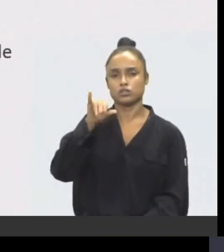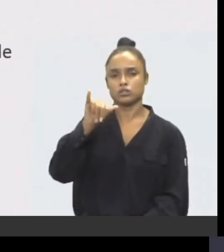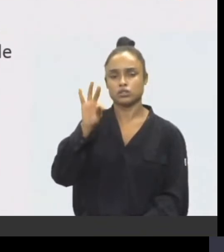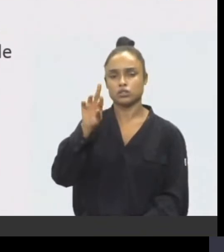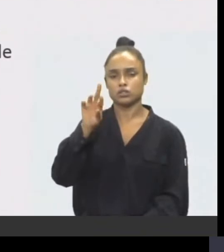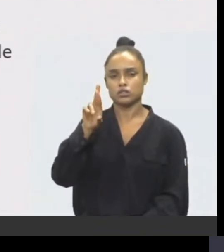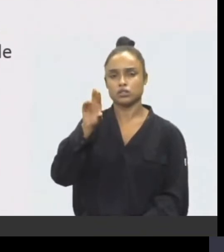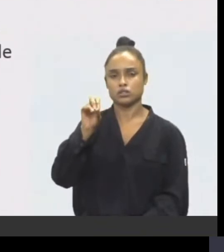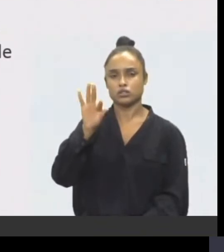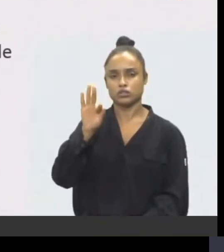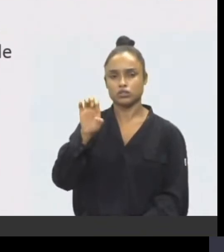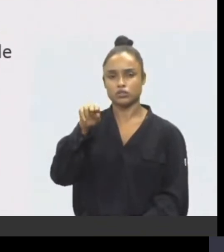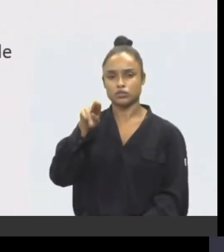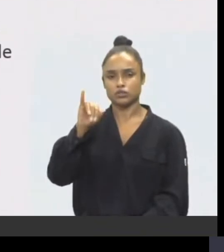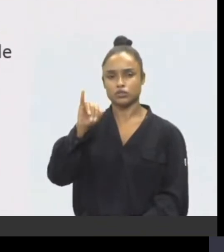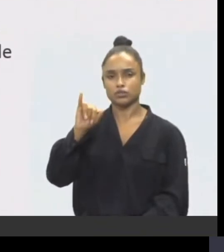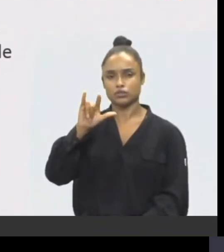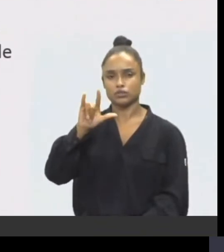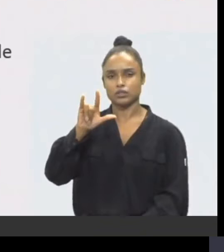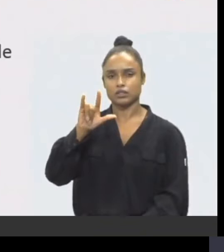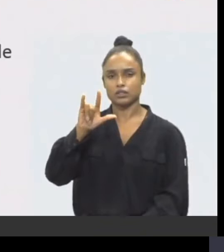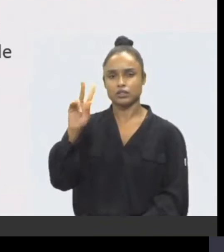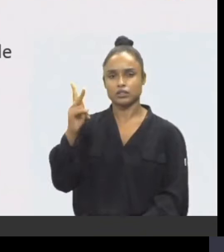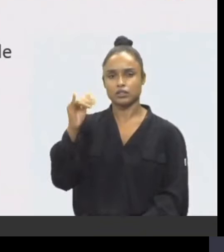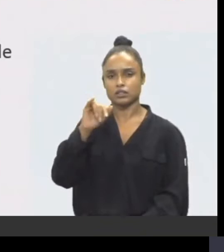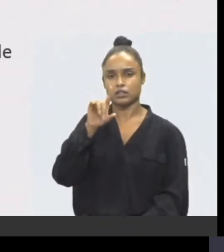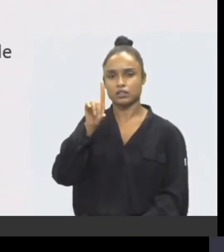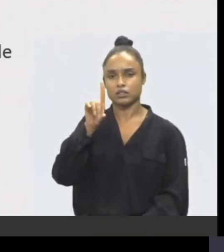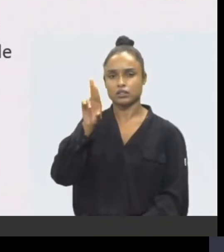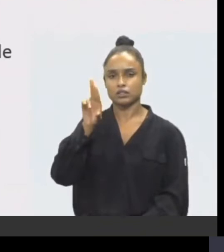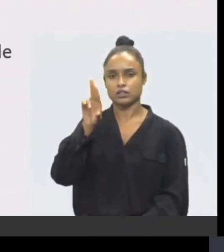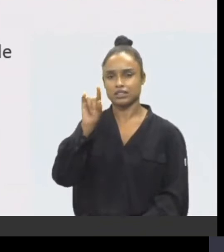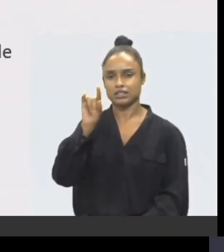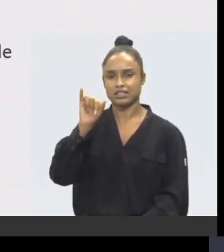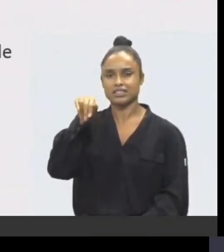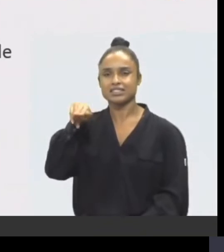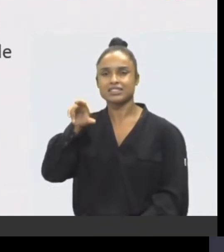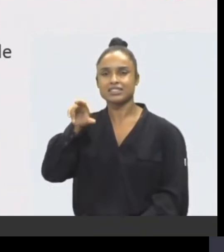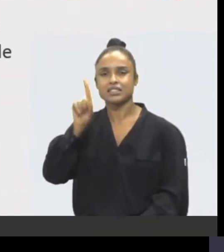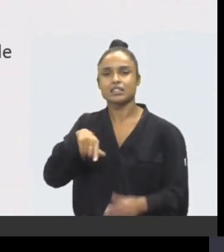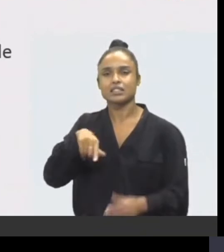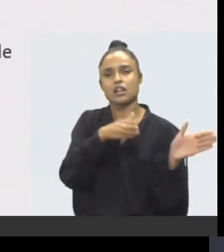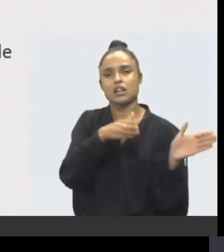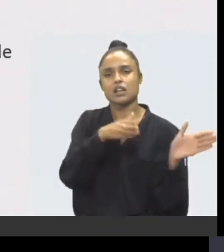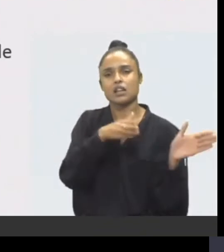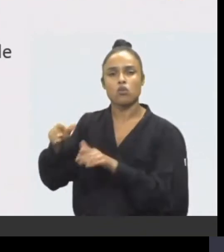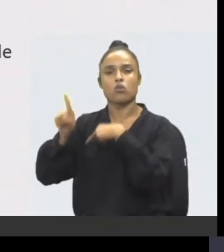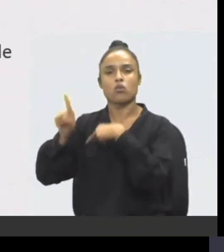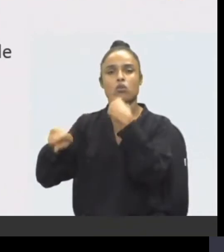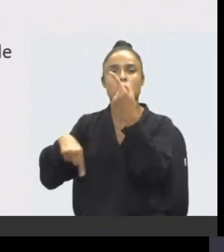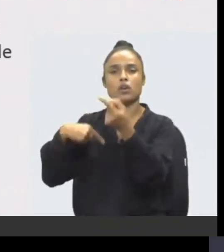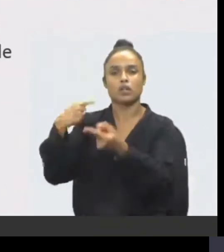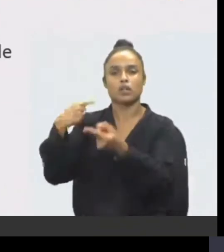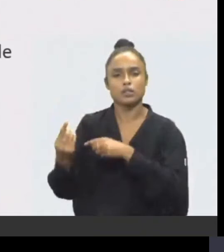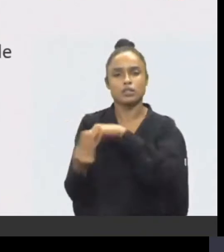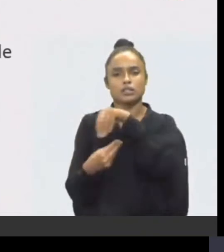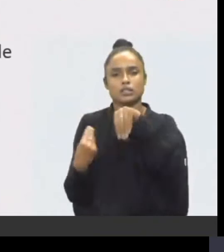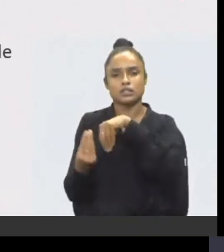nitrofenilhidrazina e da solução saturada de bisulfito de sódio, que devem ser preparadas antes do início do